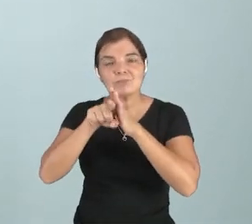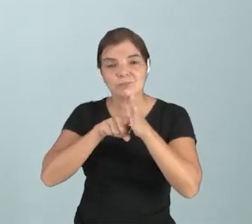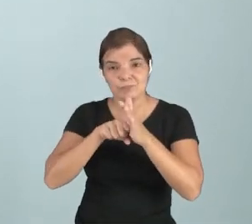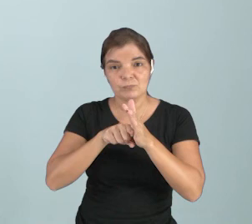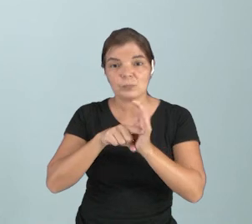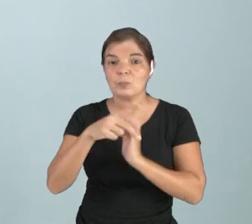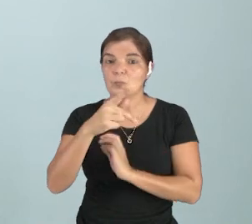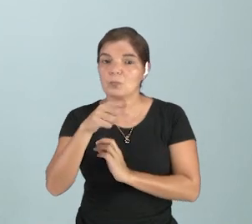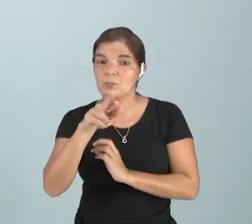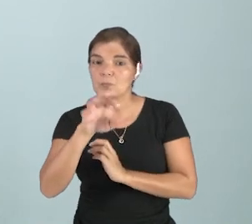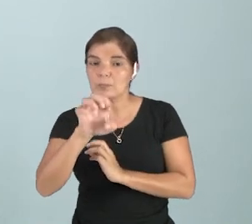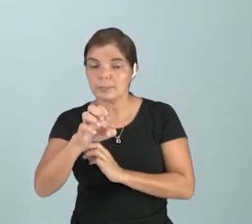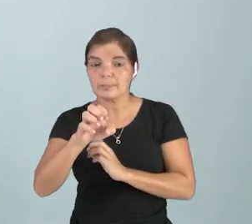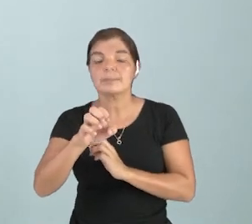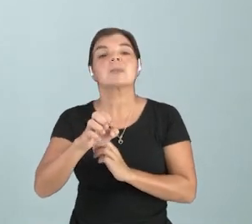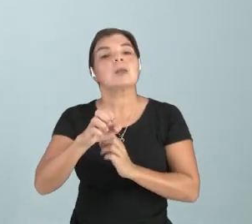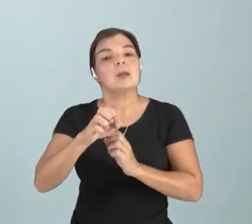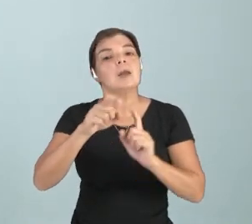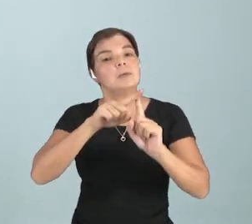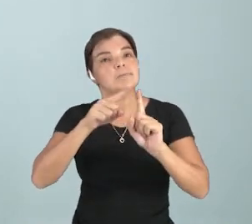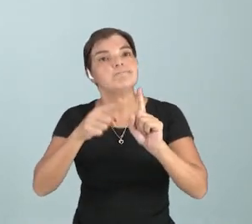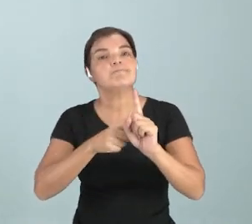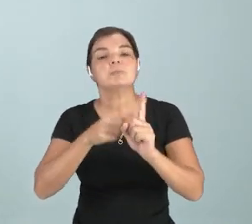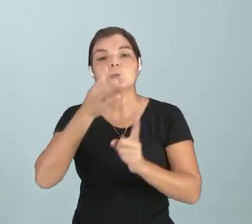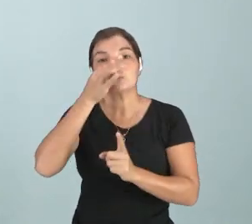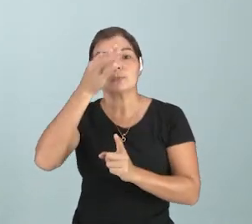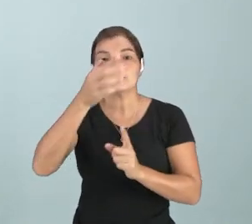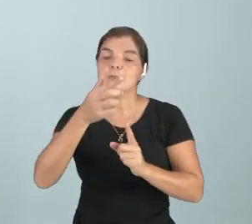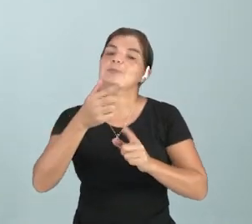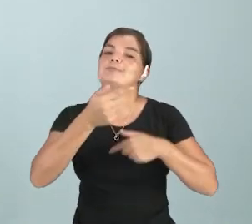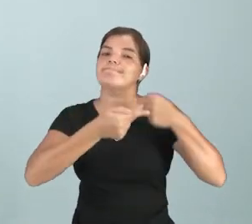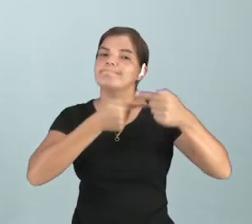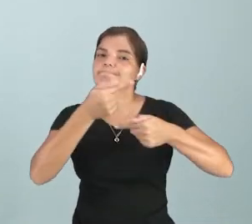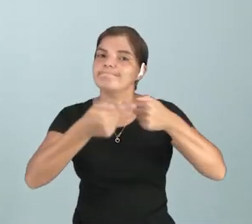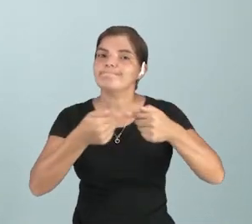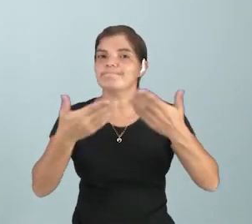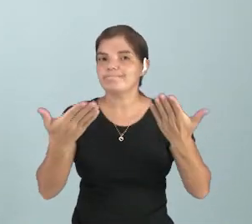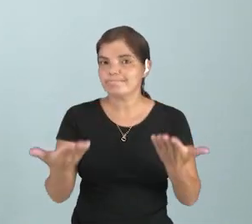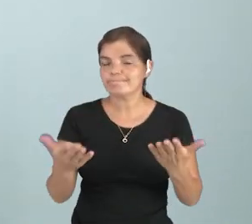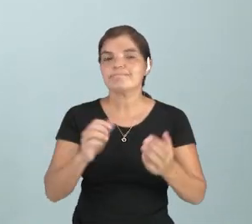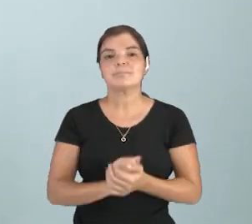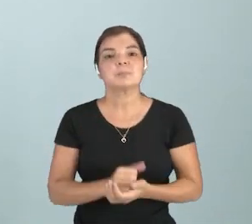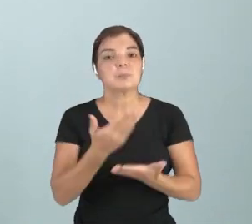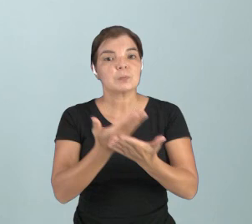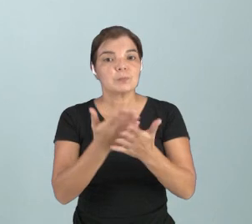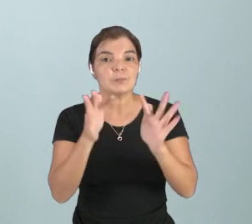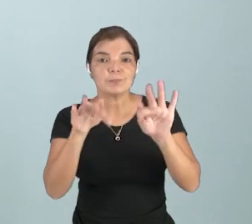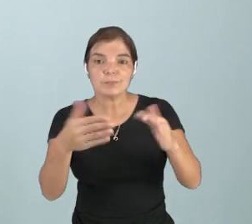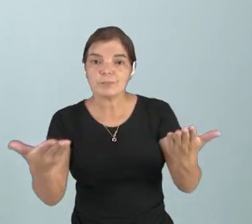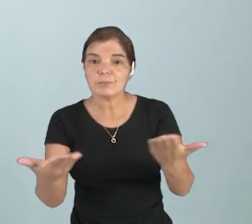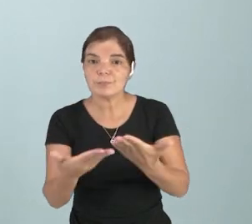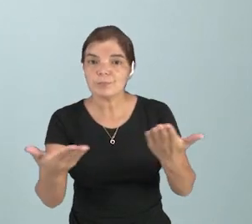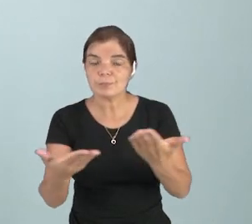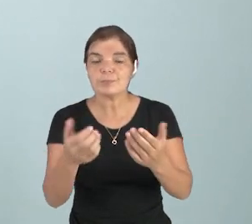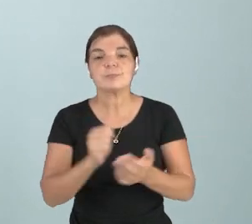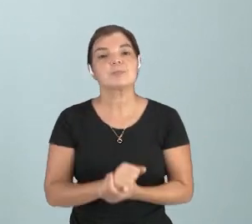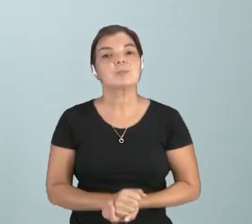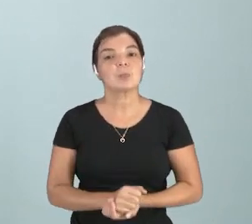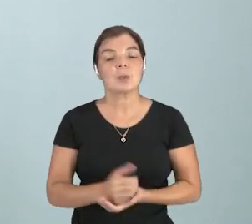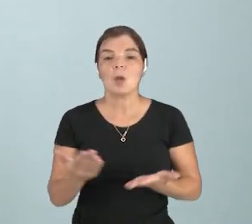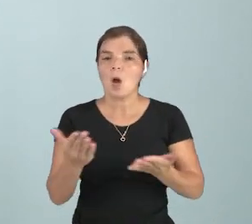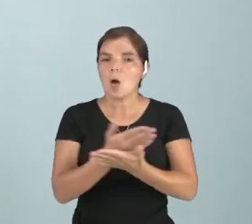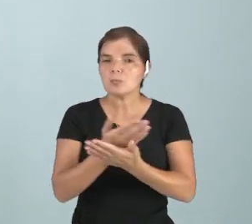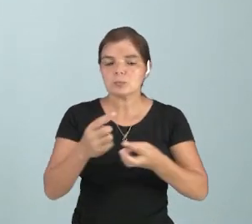diagnósticos pré-natal em futuras gerações. Certo, gente? Então, pessoal, a nossa aula acaba por aqui. Eu deixo para vocês